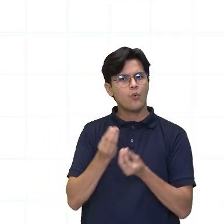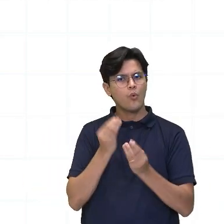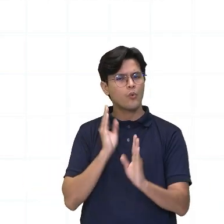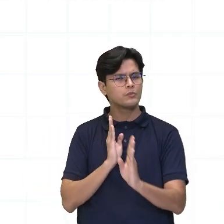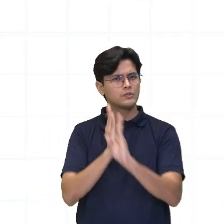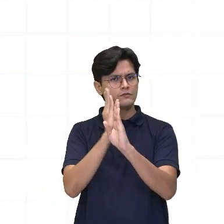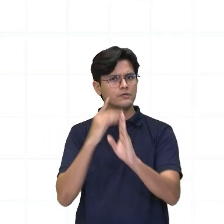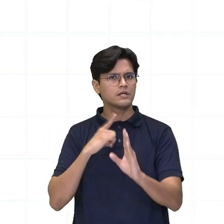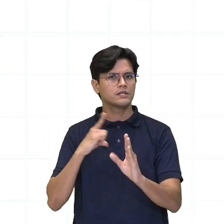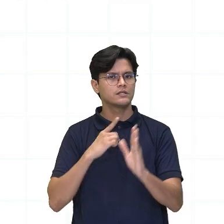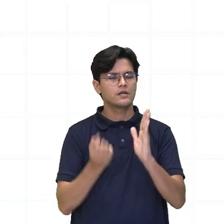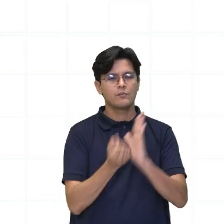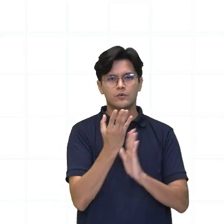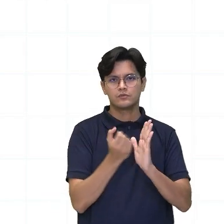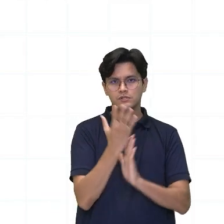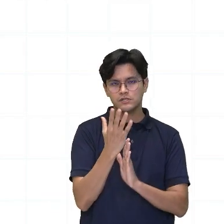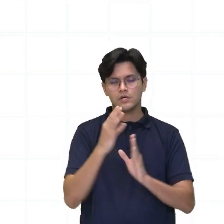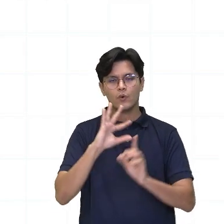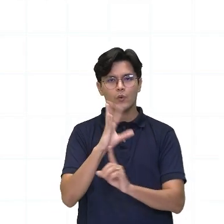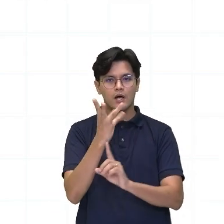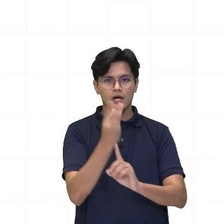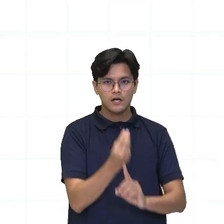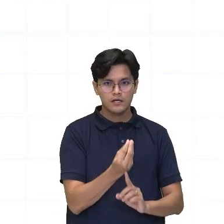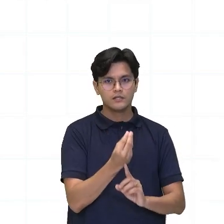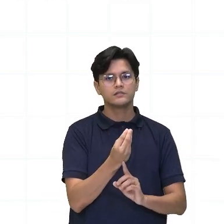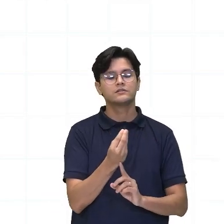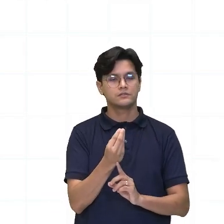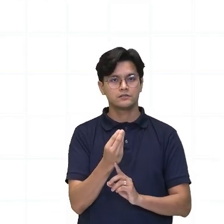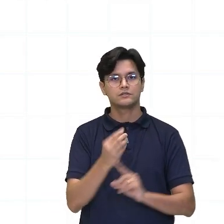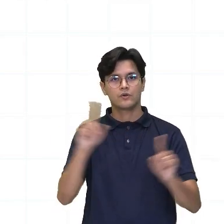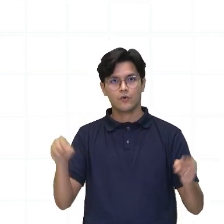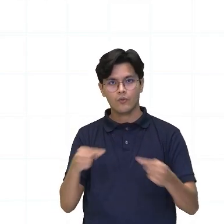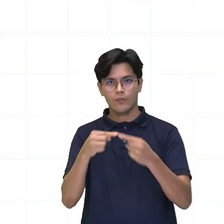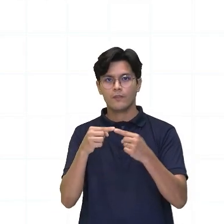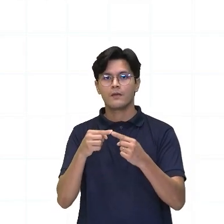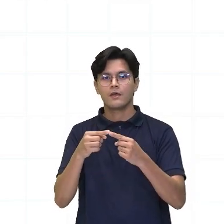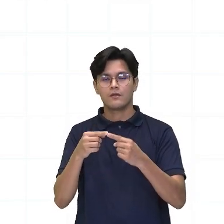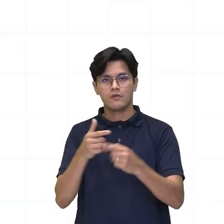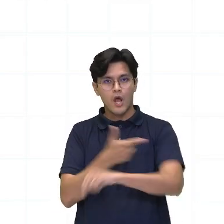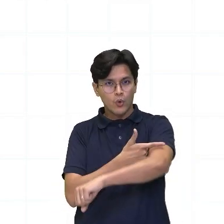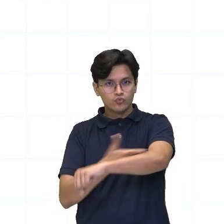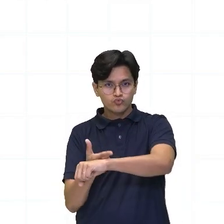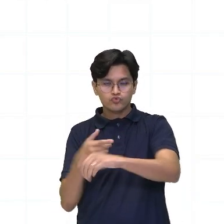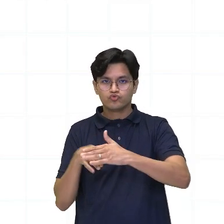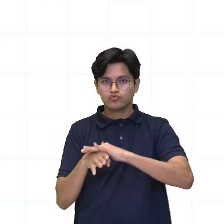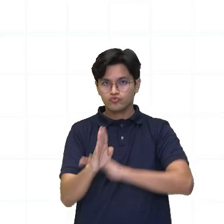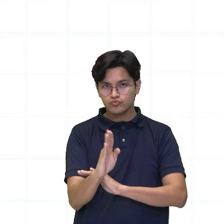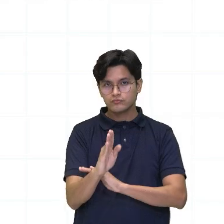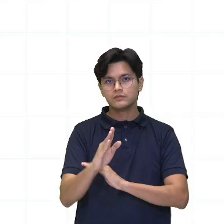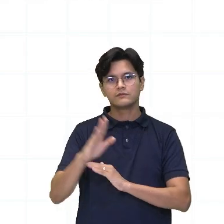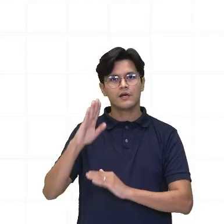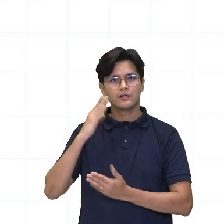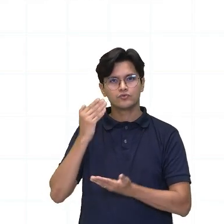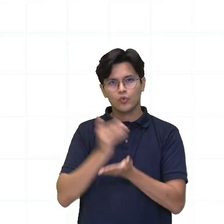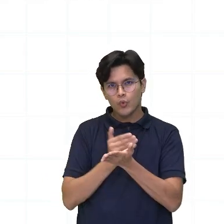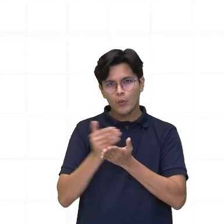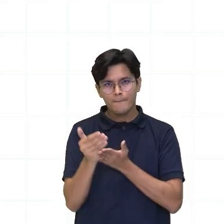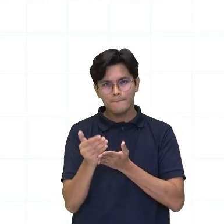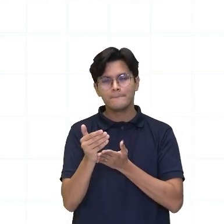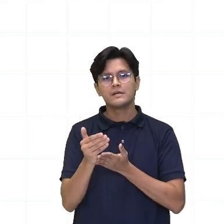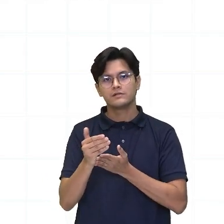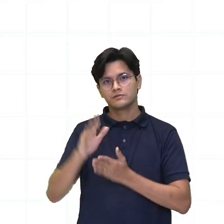artística, segundo estudiosos, se refere-se aos costumes e às primeiras crenças dos hominídeos. Tanto